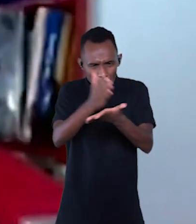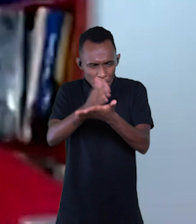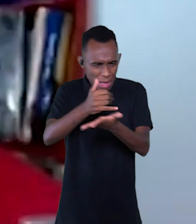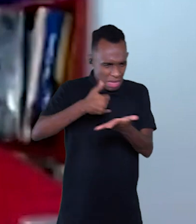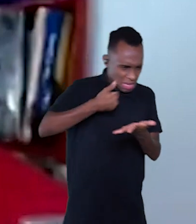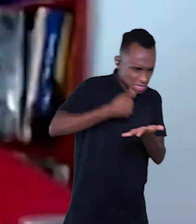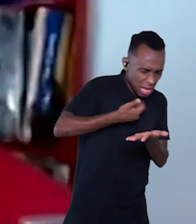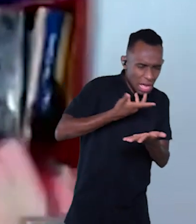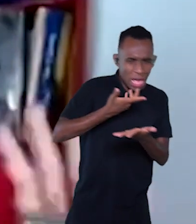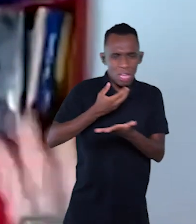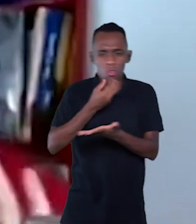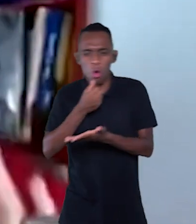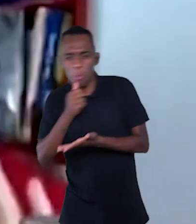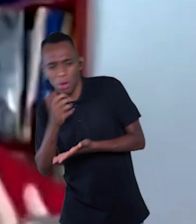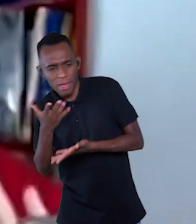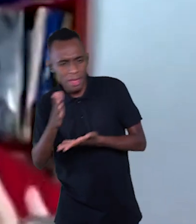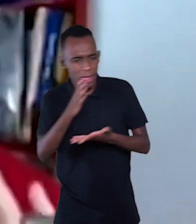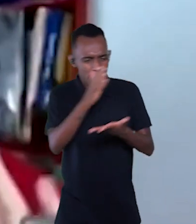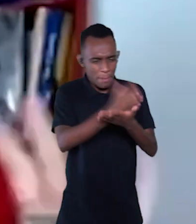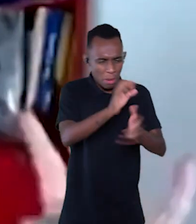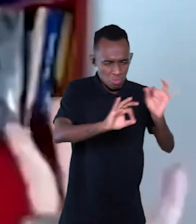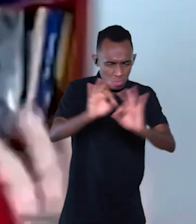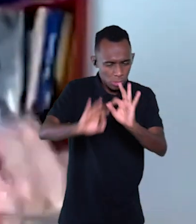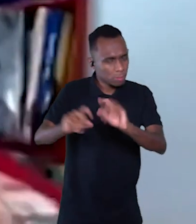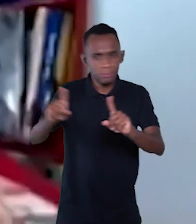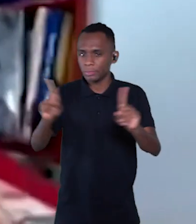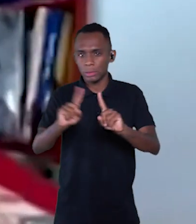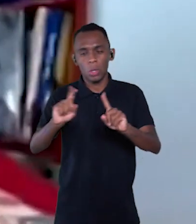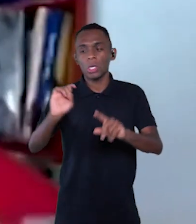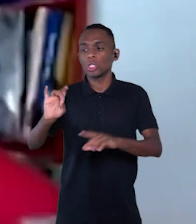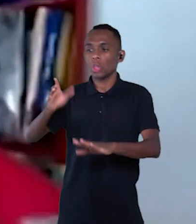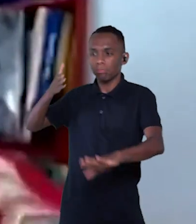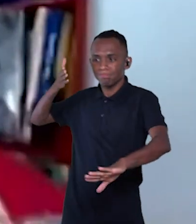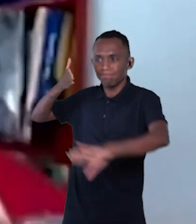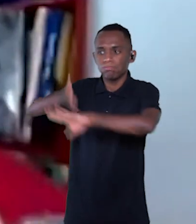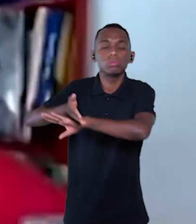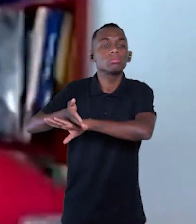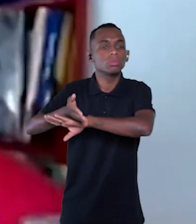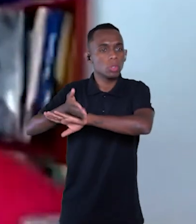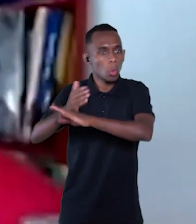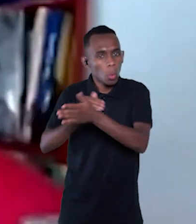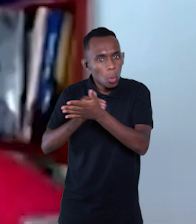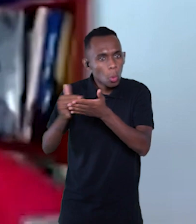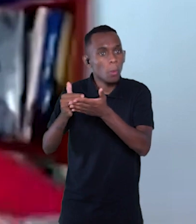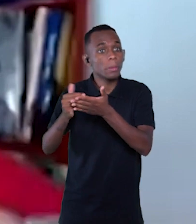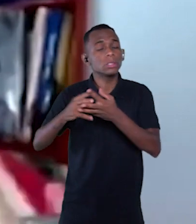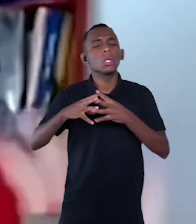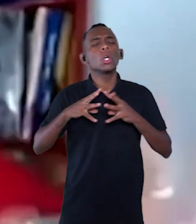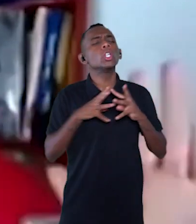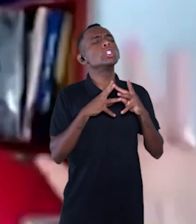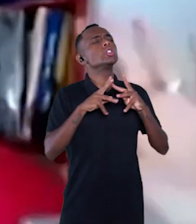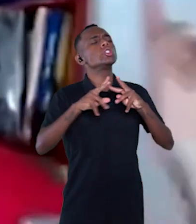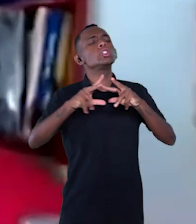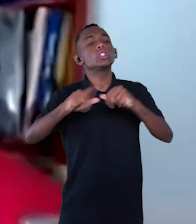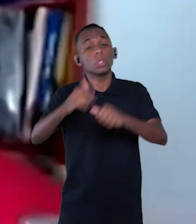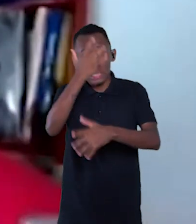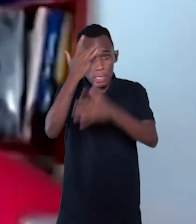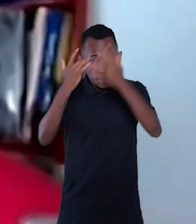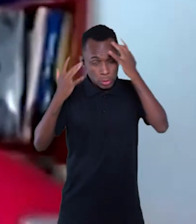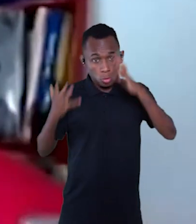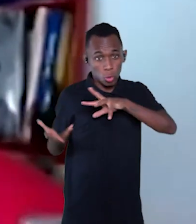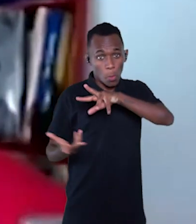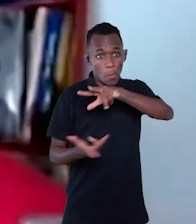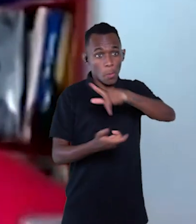nem por gênero, e nem por uma condição de saúde. Ele é a porta de entrada. Tecnicamente, todos nós, todas as pessoas do